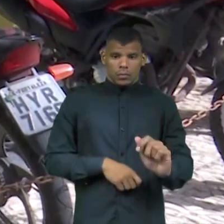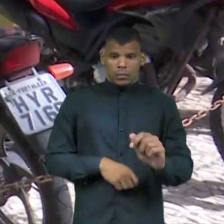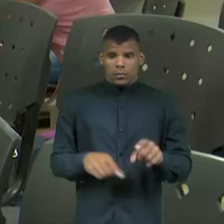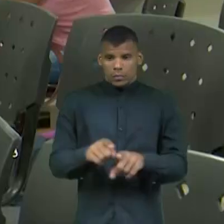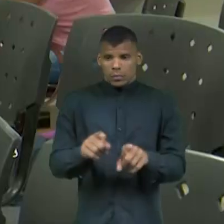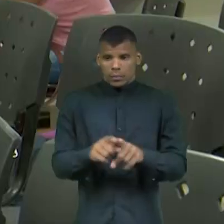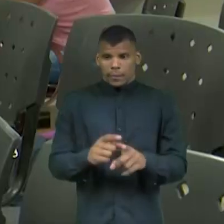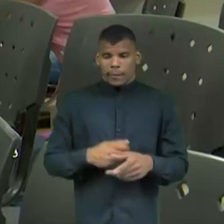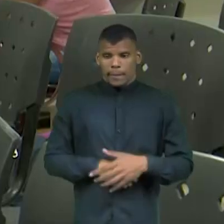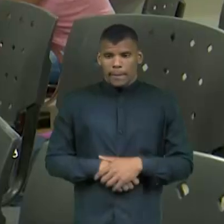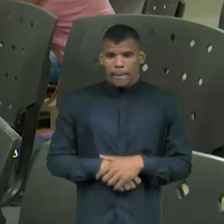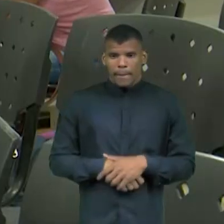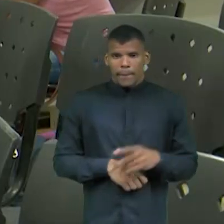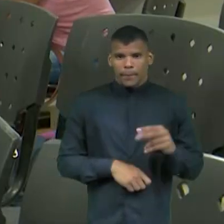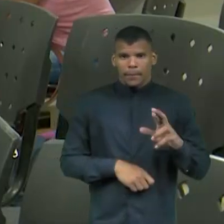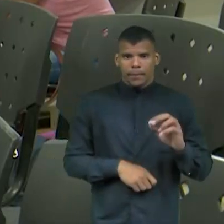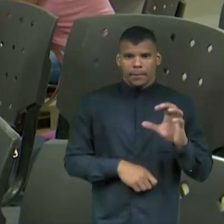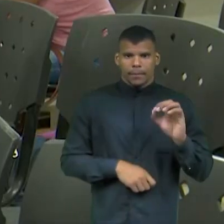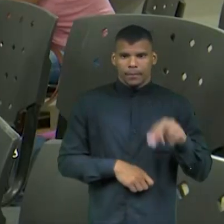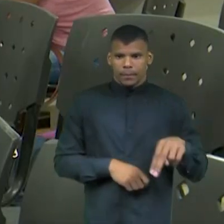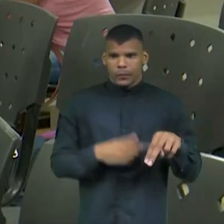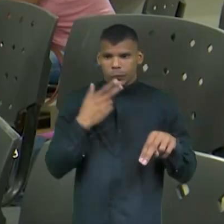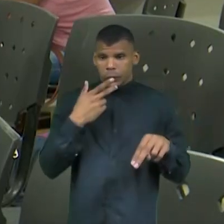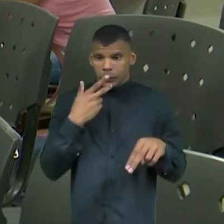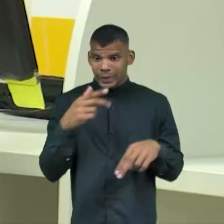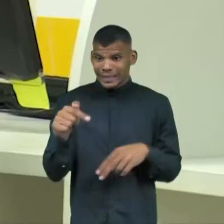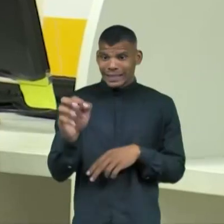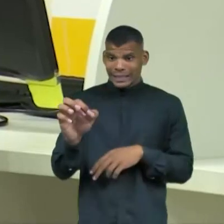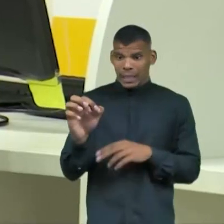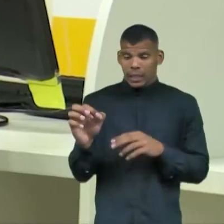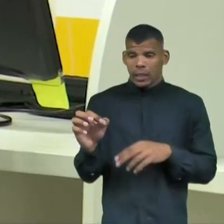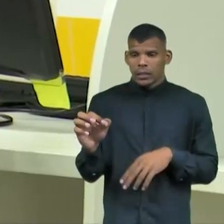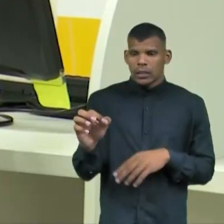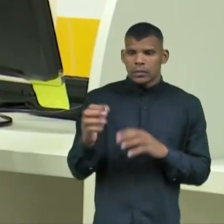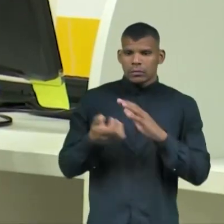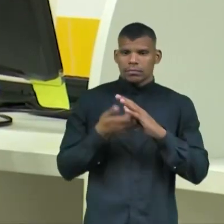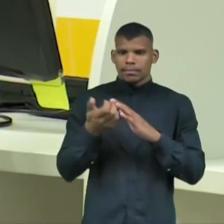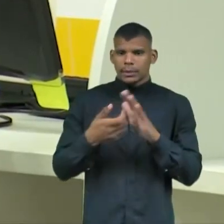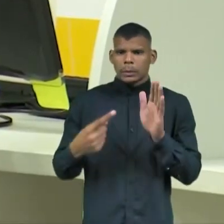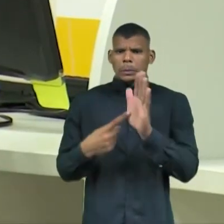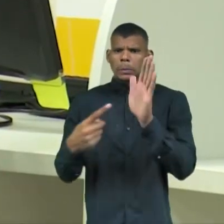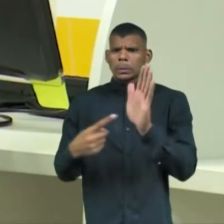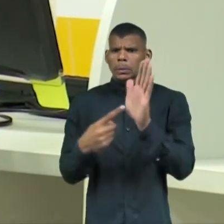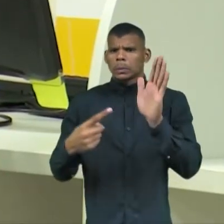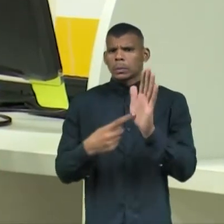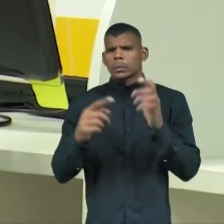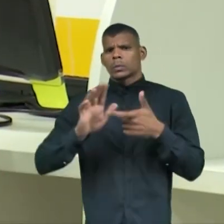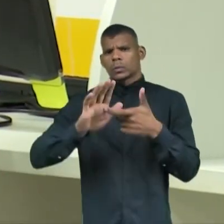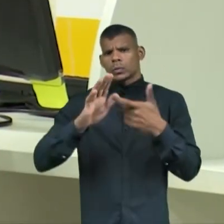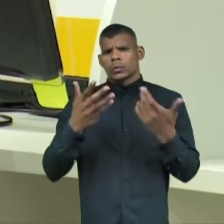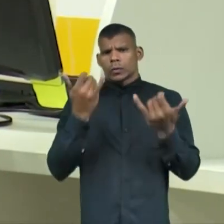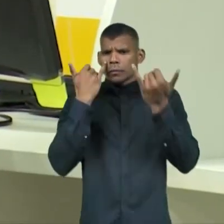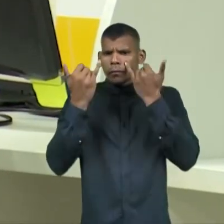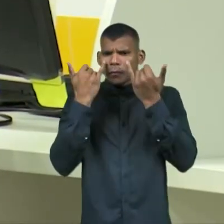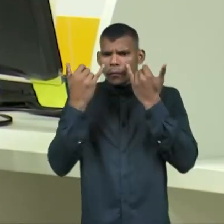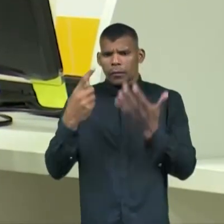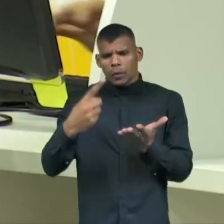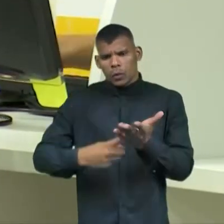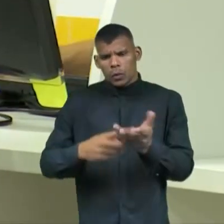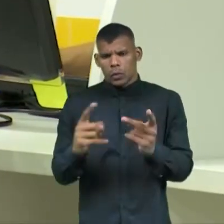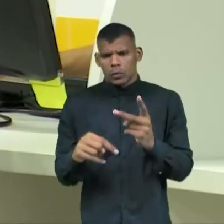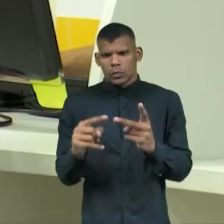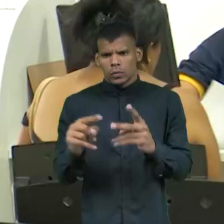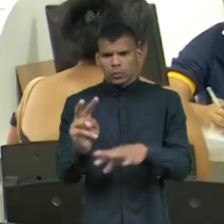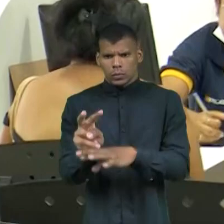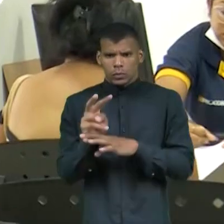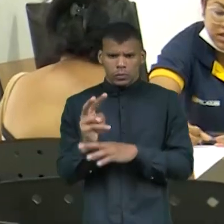pelo menos 70 instituições do ramo estão sendo notificadas para que apresentem material publicitário e informações dos contratos de concessão de